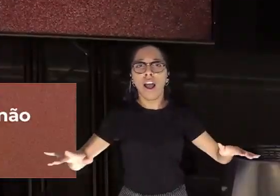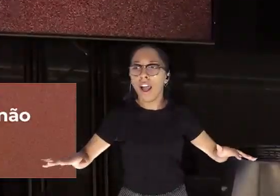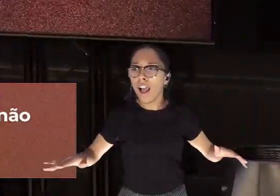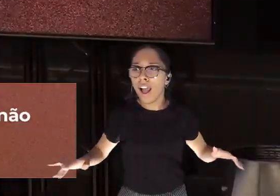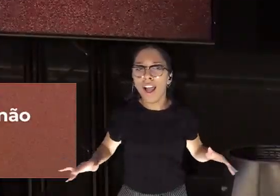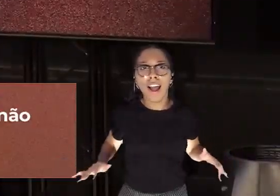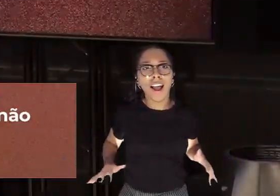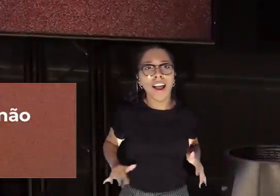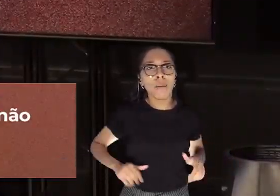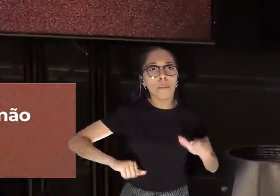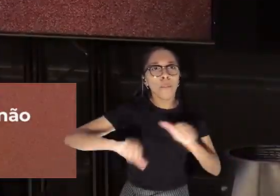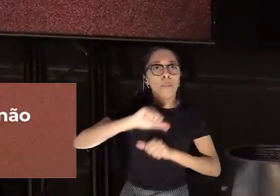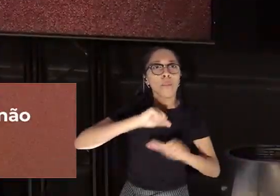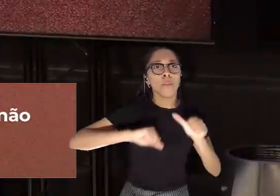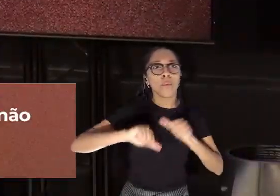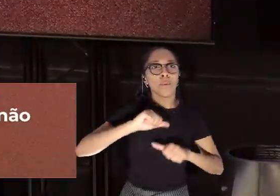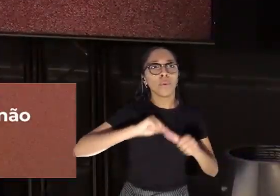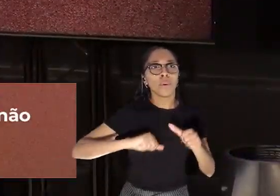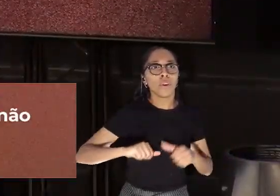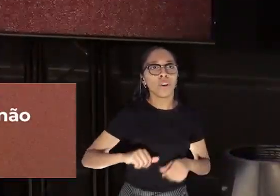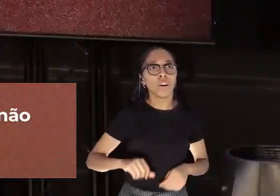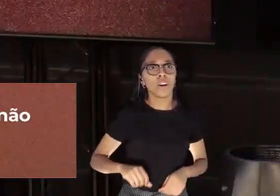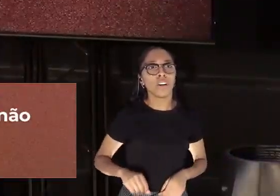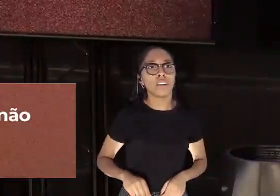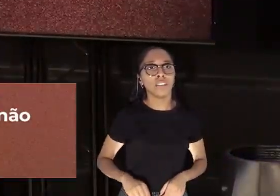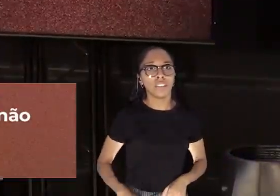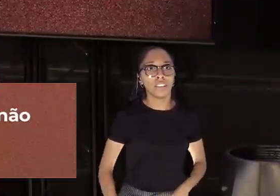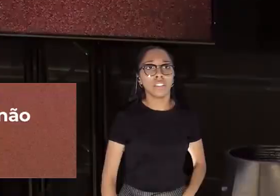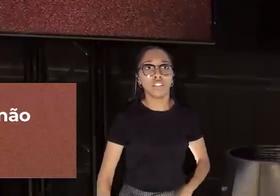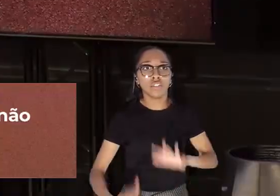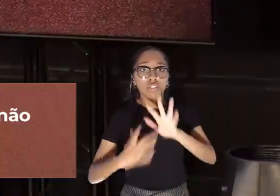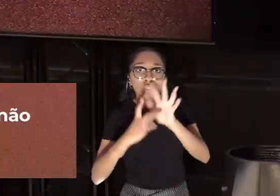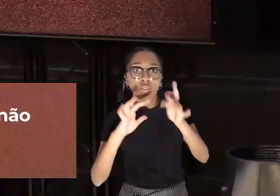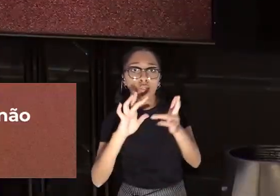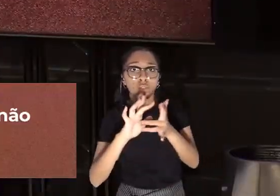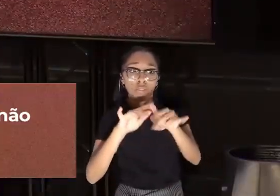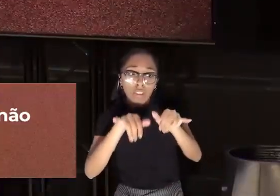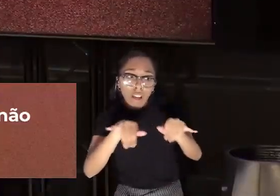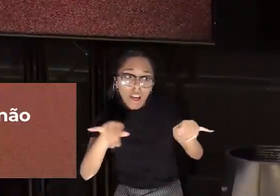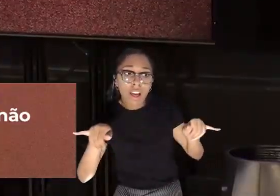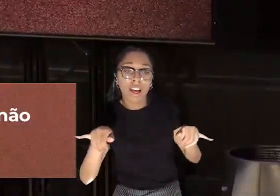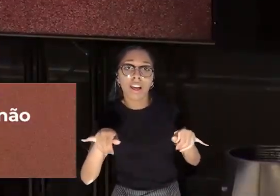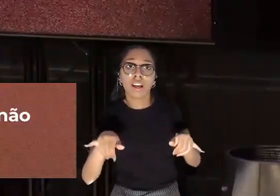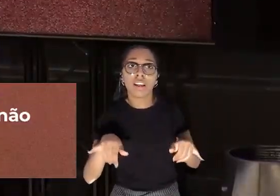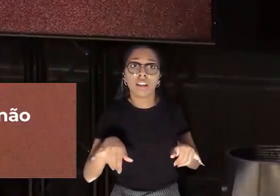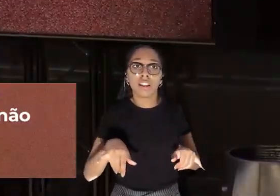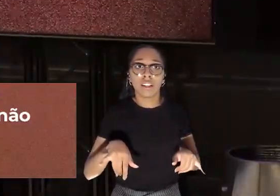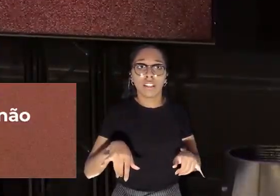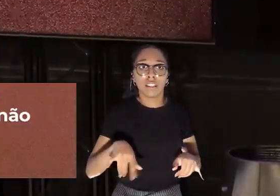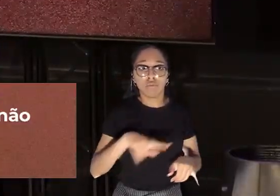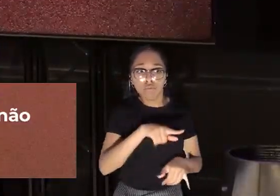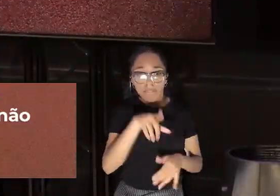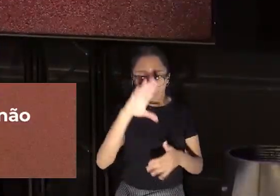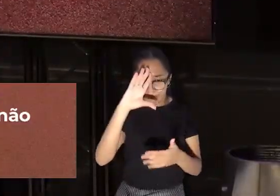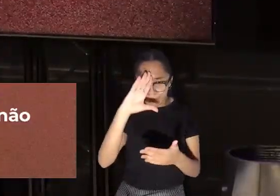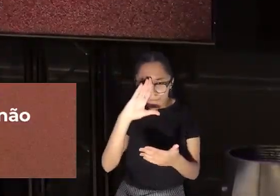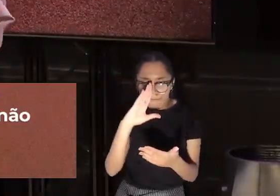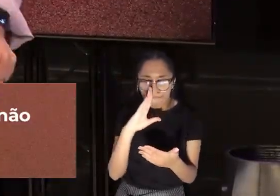esse rio que vem de dentro para fora, que Jesus diz, quem crê em mim, ele é exercido